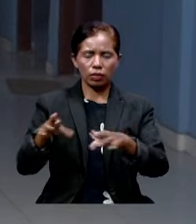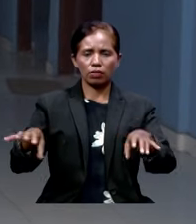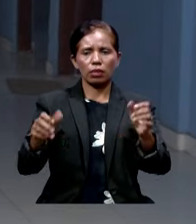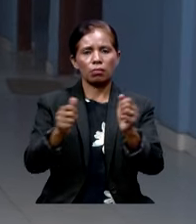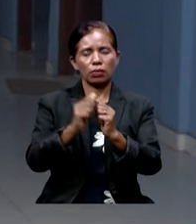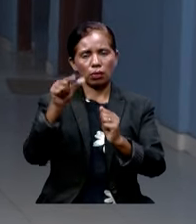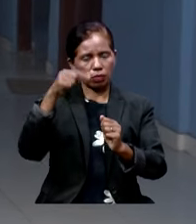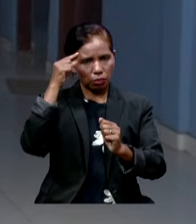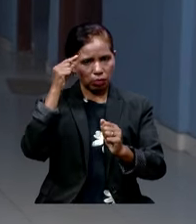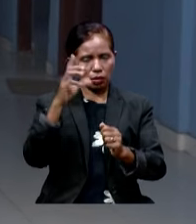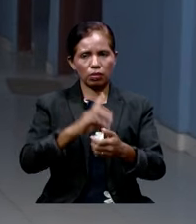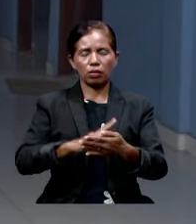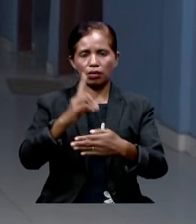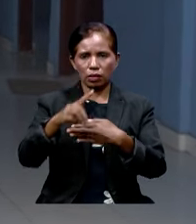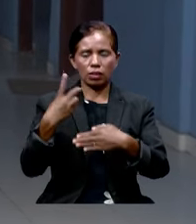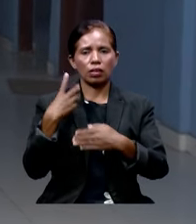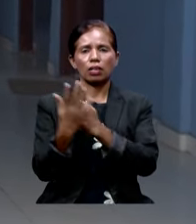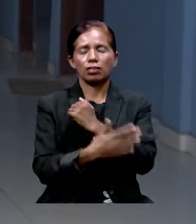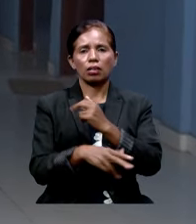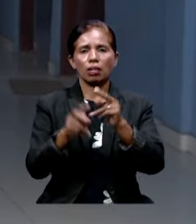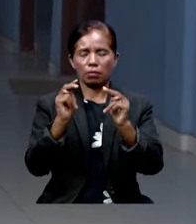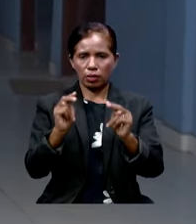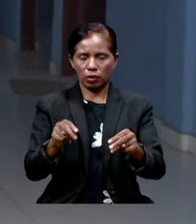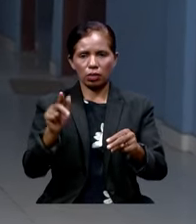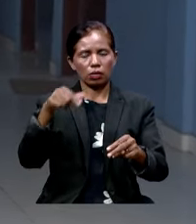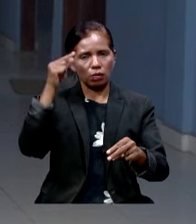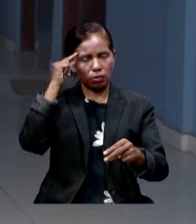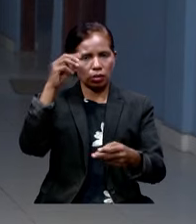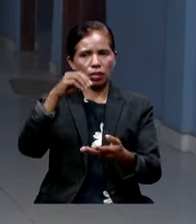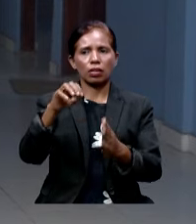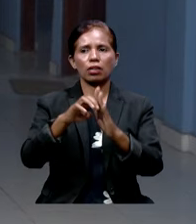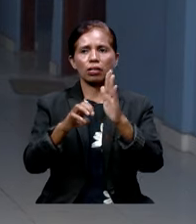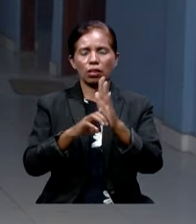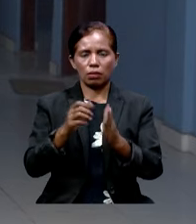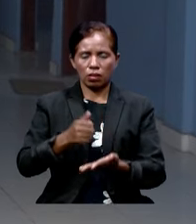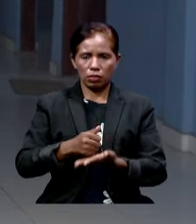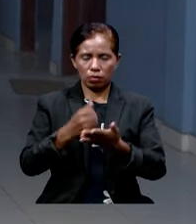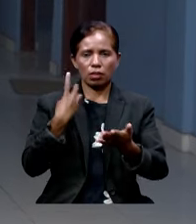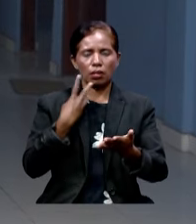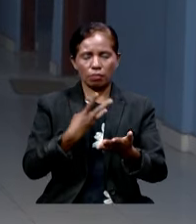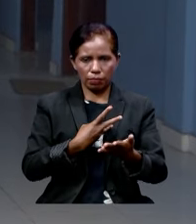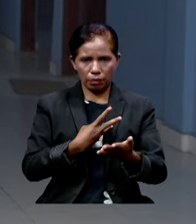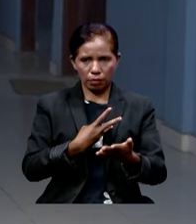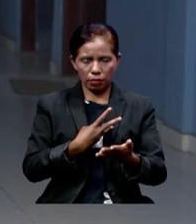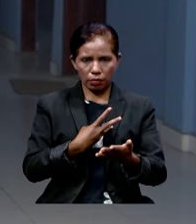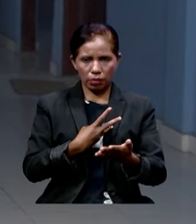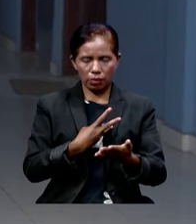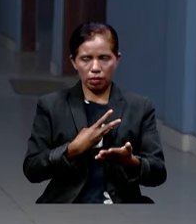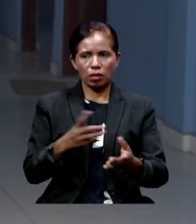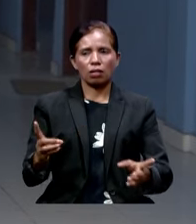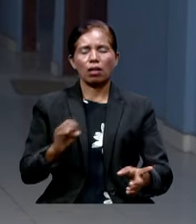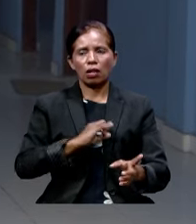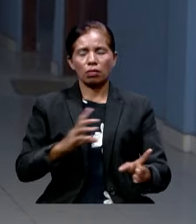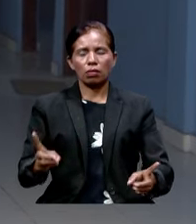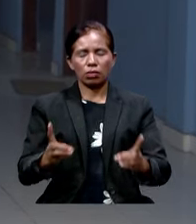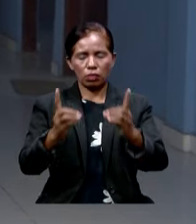guveru. Atu desenvolve itu nasau nene persija mos Governo mos estado mos tama tamba ami. Ida nema durante ne hawa suru sira problema